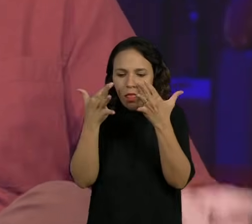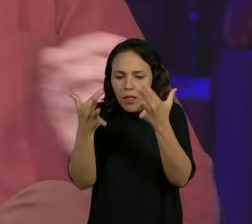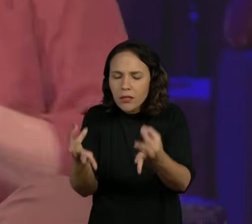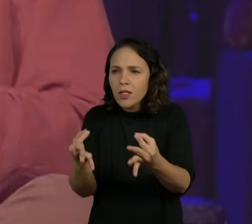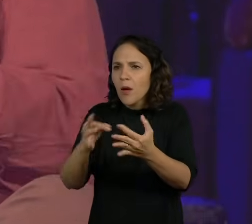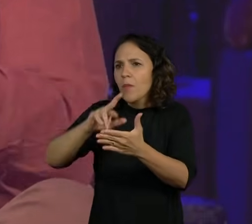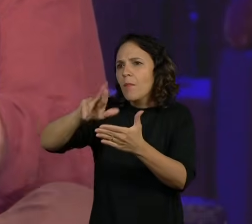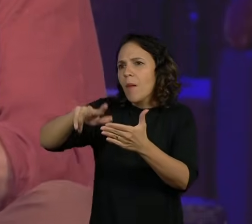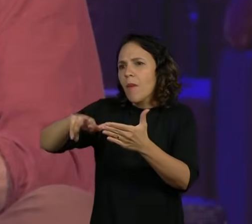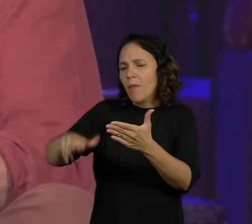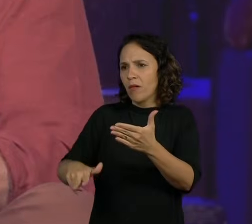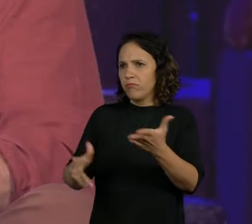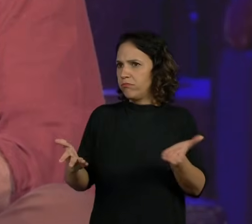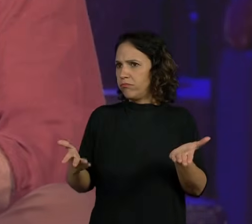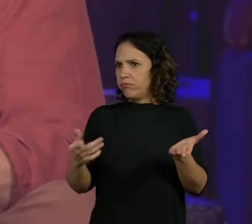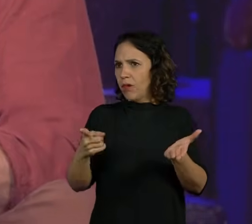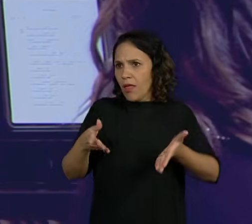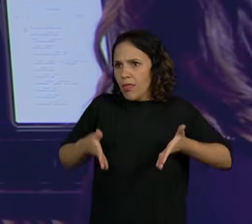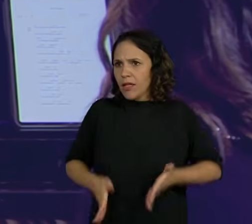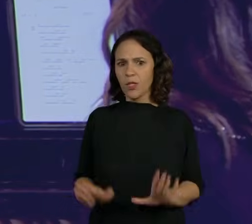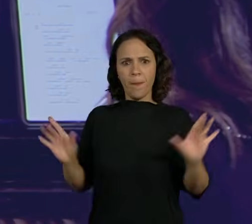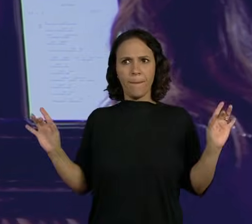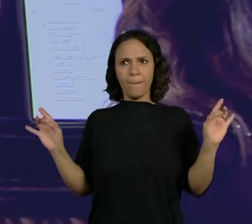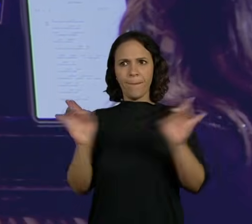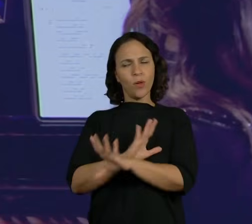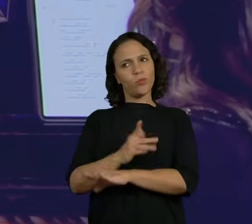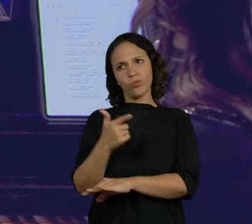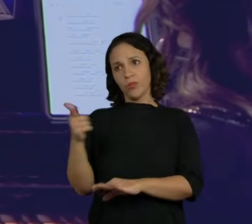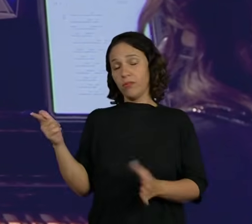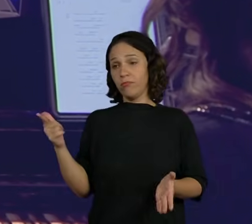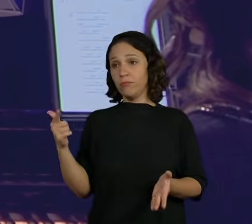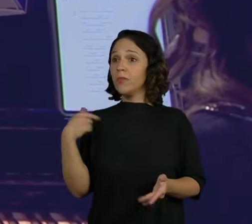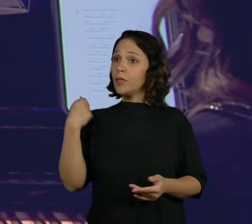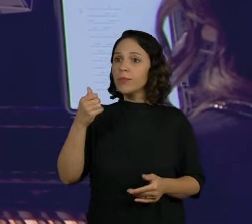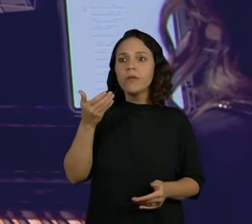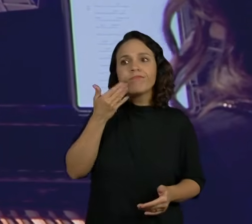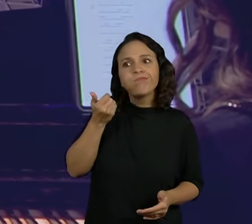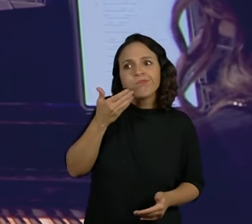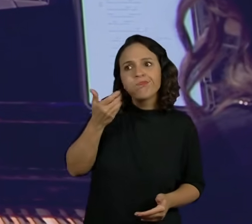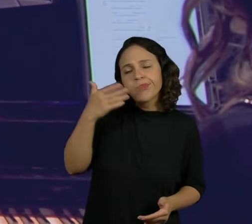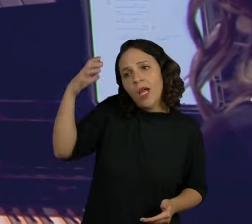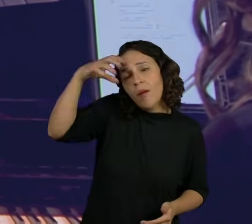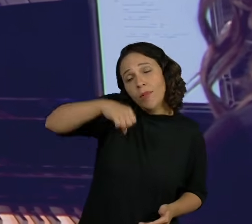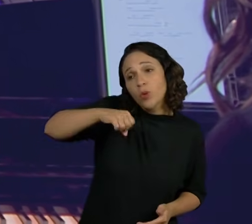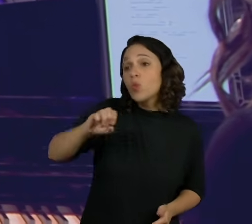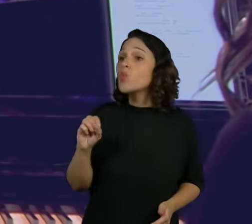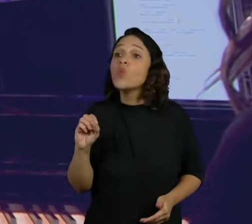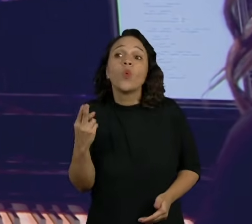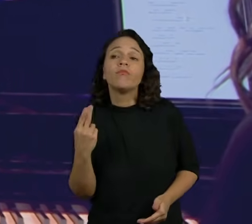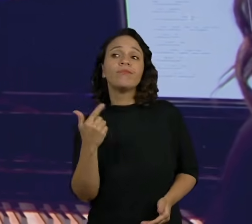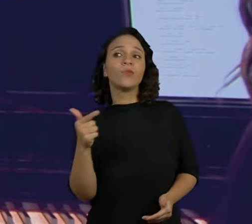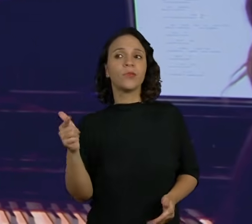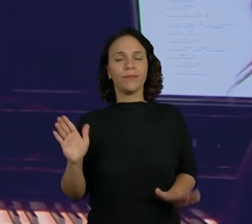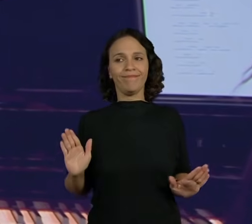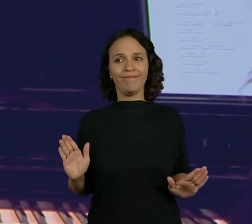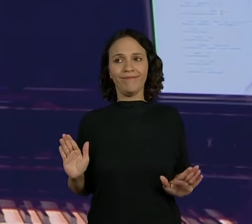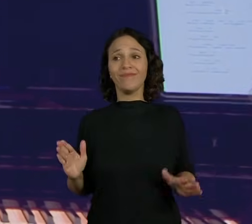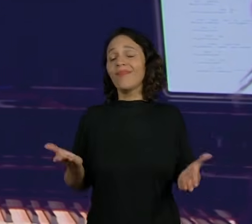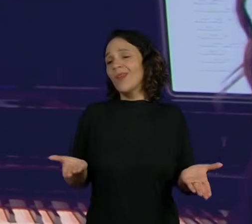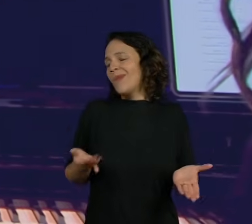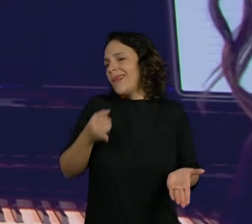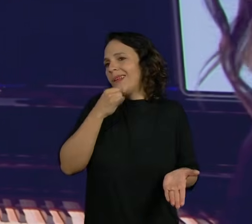etc, etc. Ninguém nasce com isso, Xalita, né? Ou a gente aprende, ou a gente não tem. Né? Então, o cara, quer